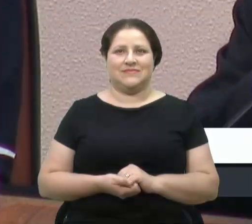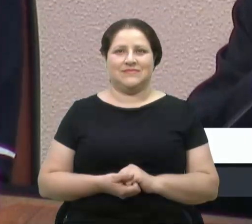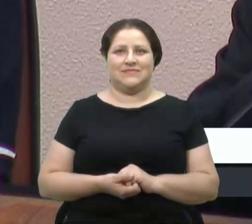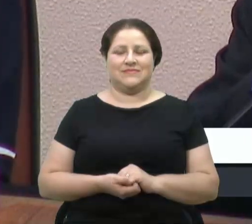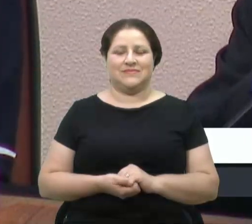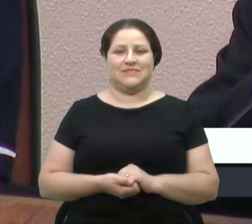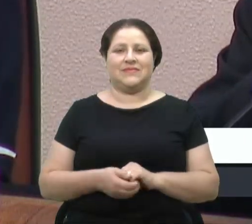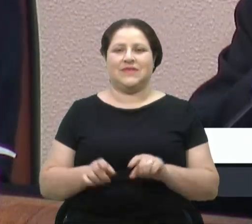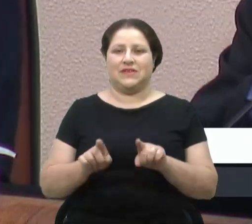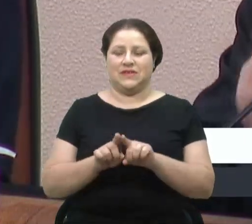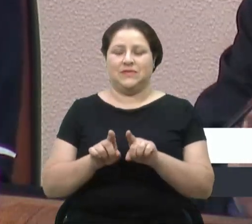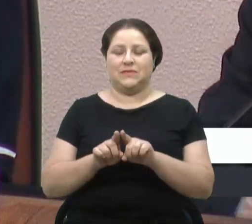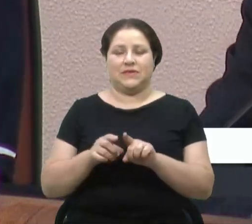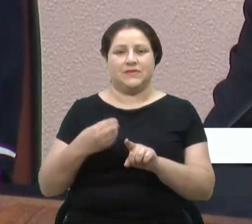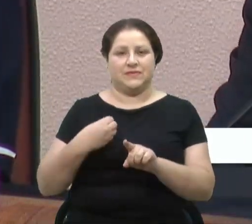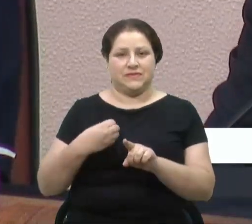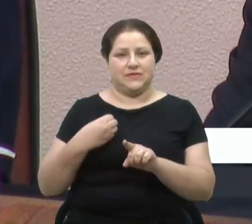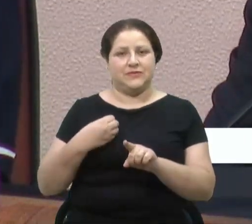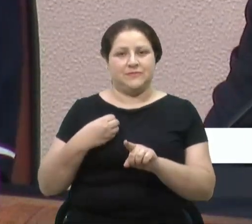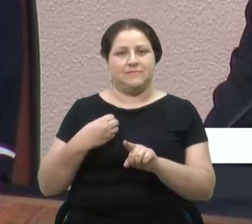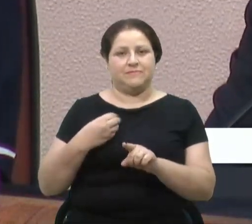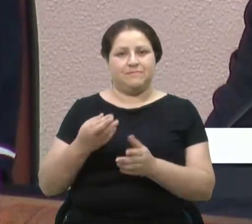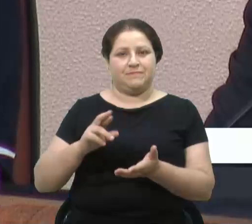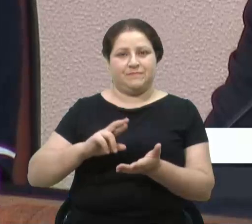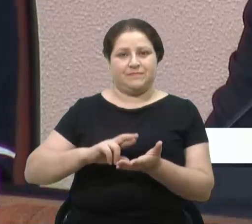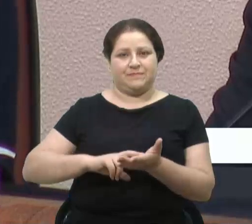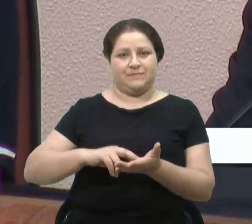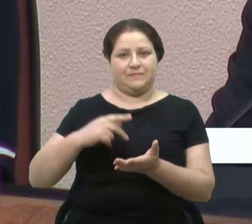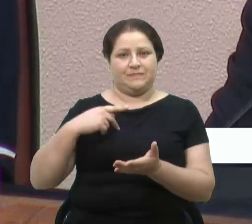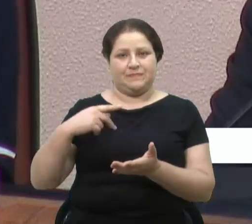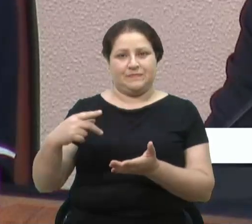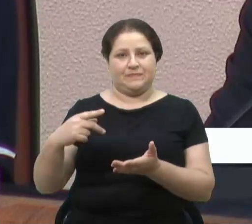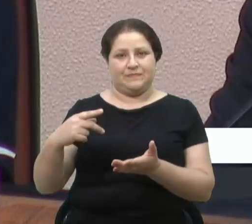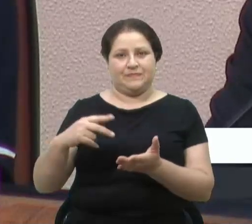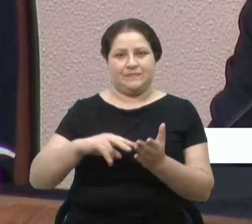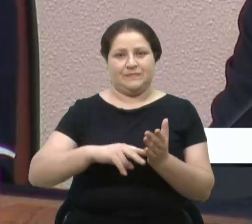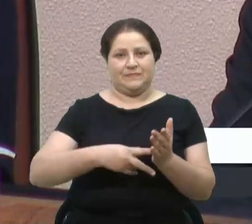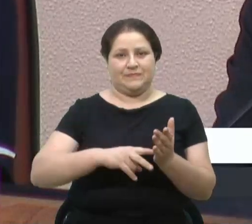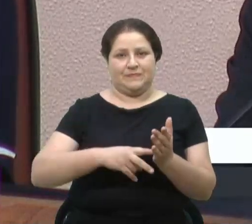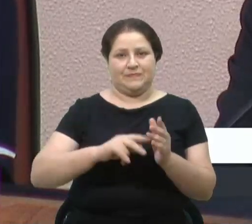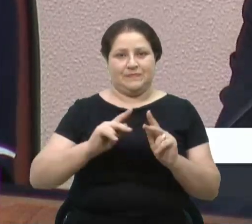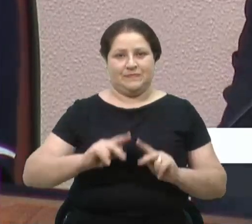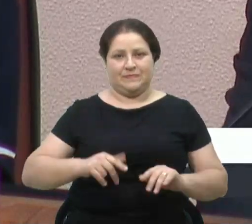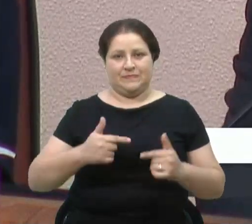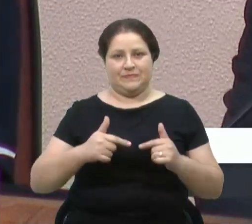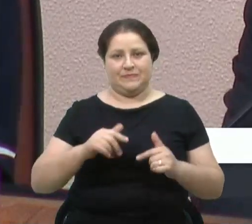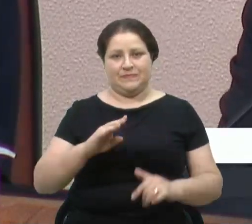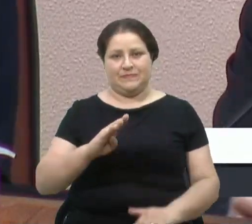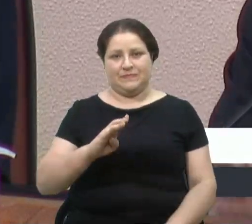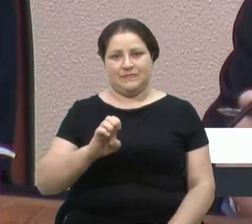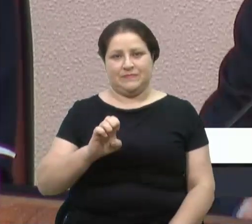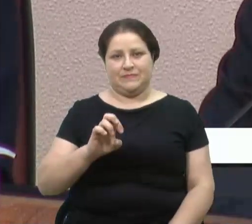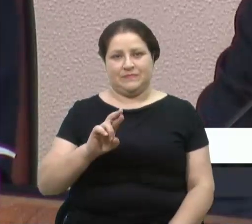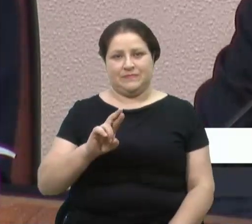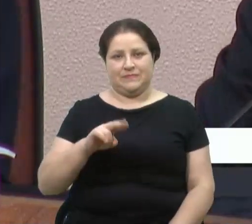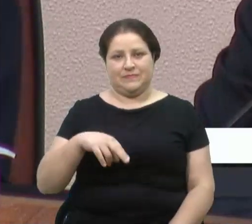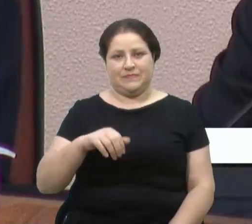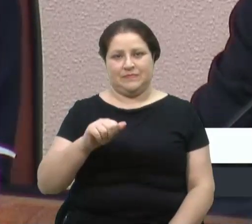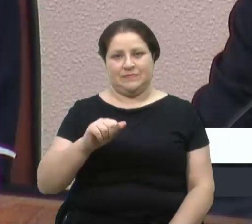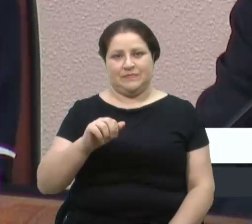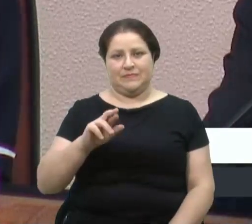também registrar a presença da presidente do sindicato dos trabalhadores Bernardete Obrigado Bernadete 11 parabéns